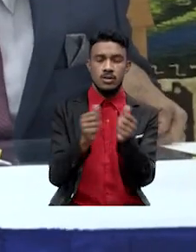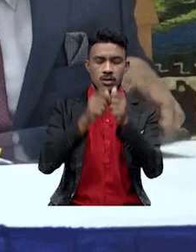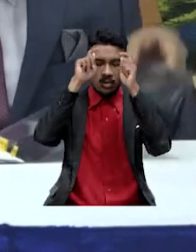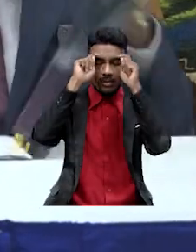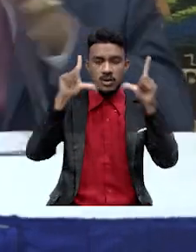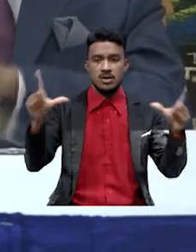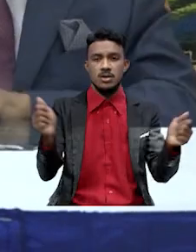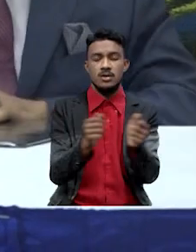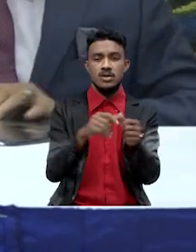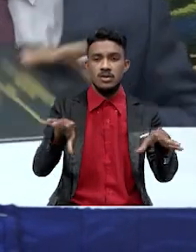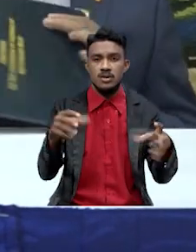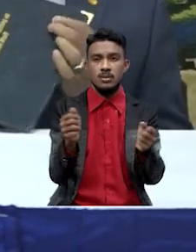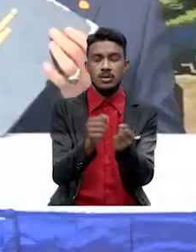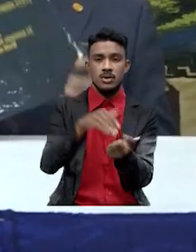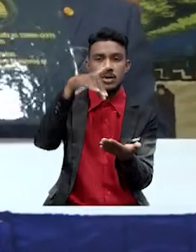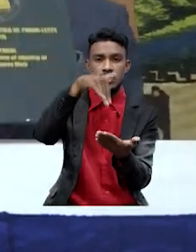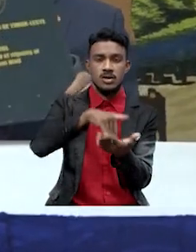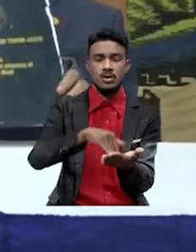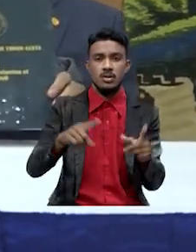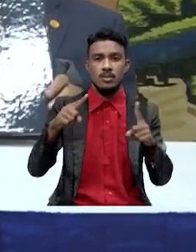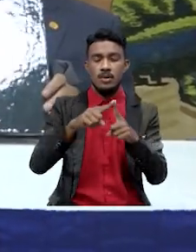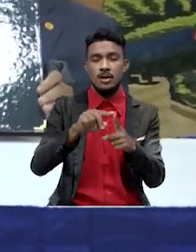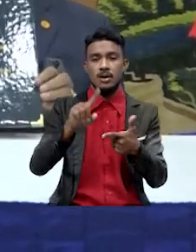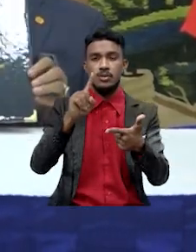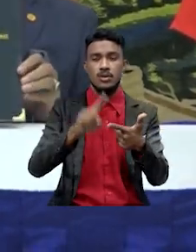akordu konoba estudo viabilidade ba fase da ruak